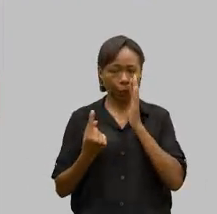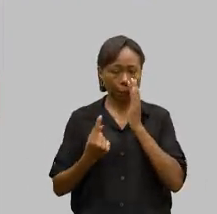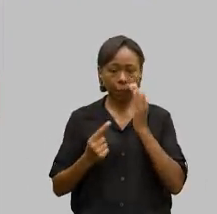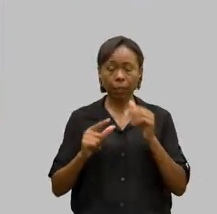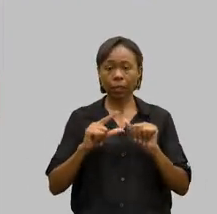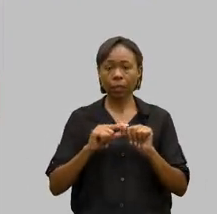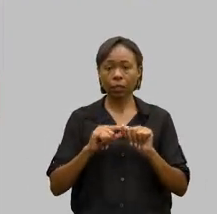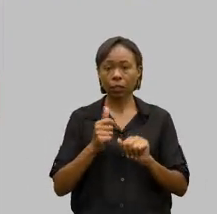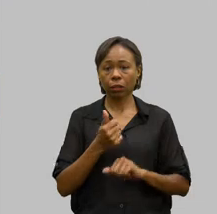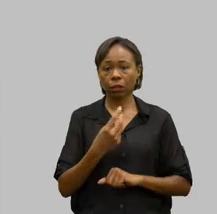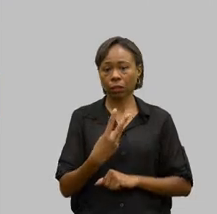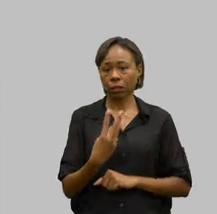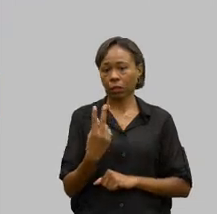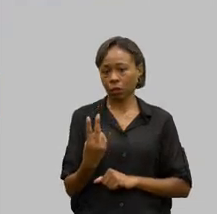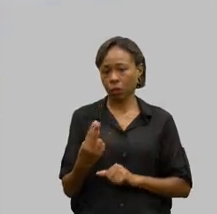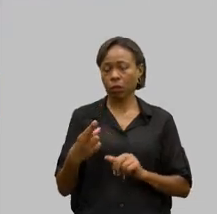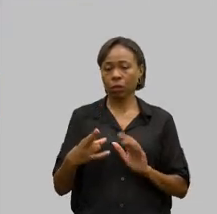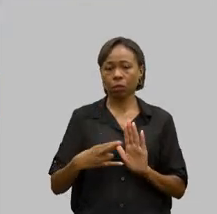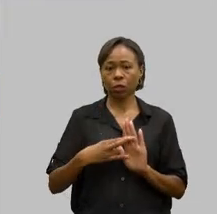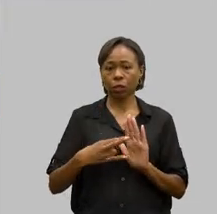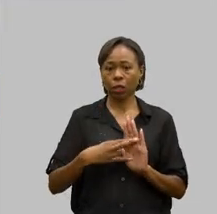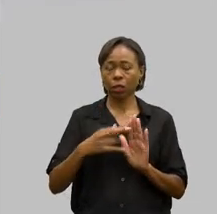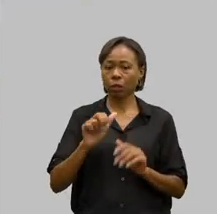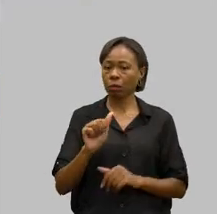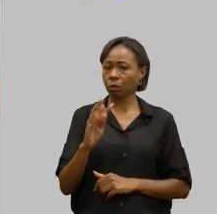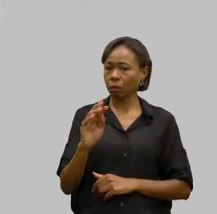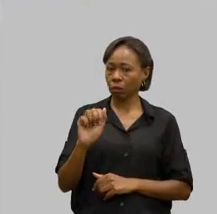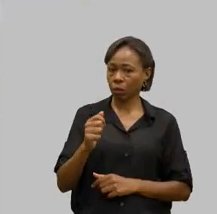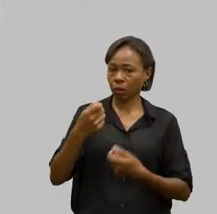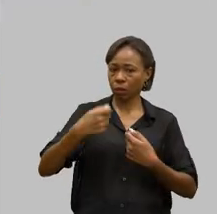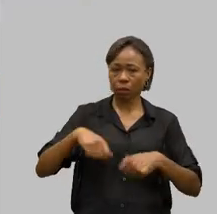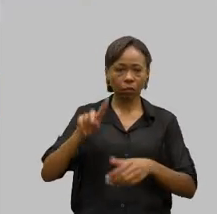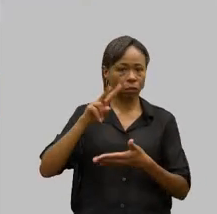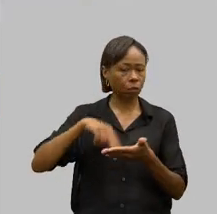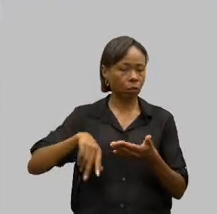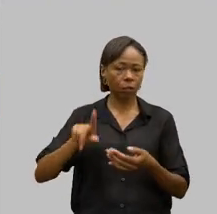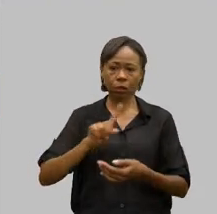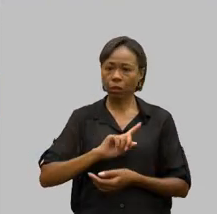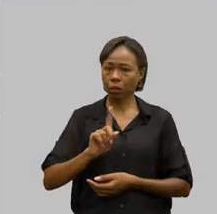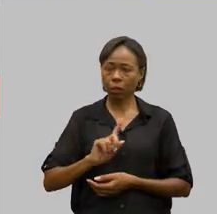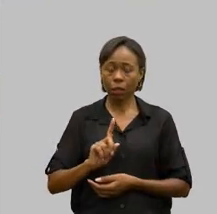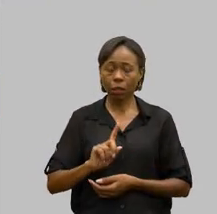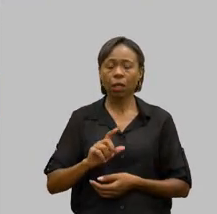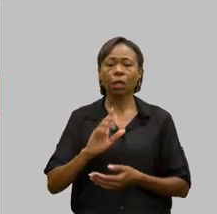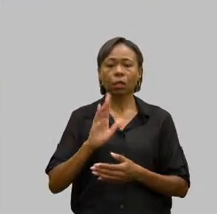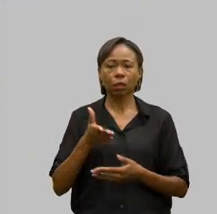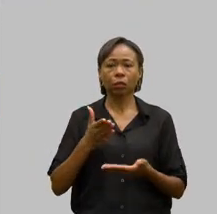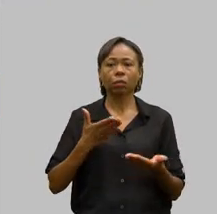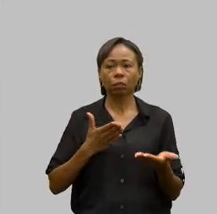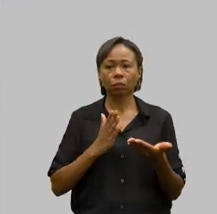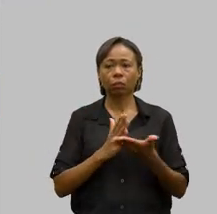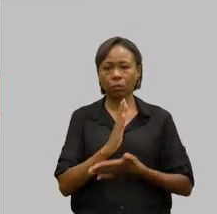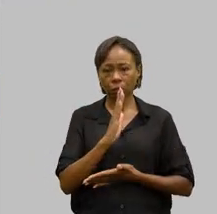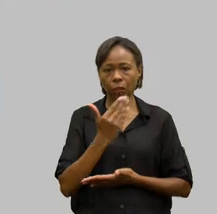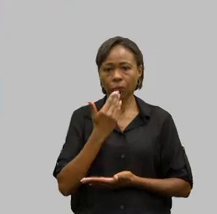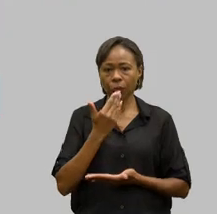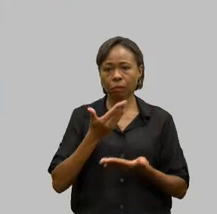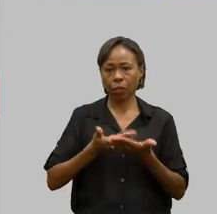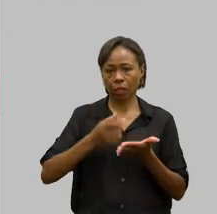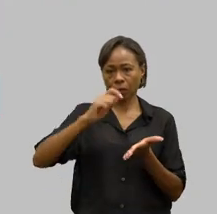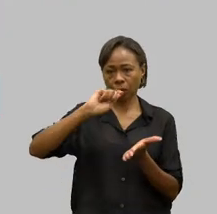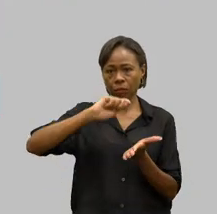do Regimento Interno dispensa a leitura da ata da reunião anterior, considera aprovada e solicita sua